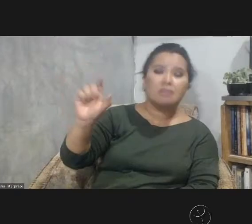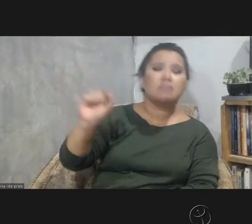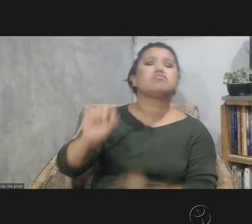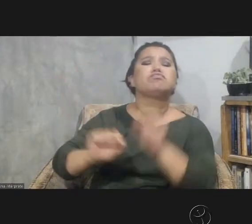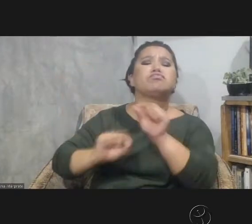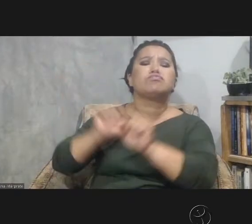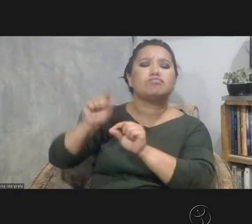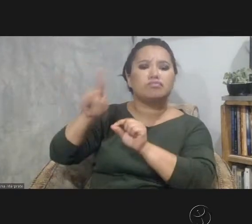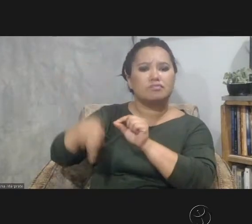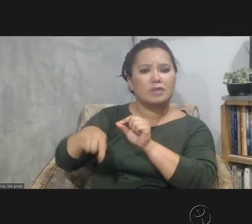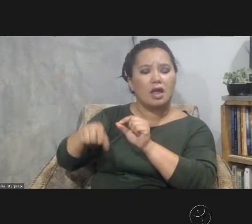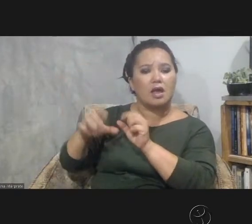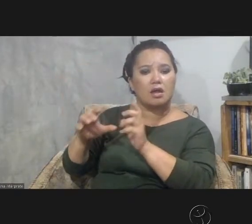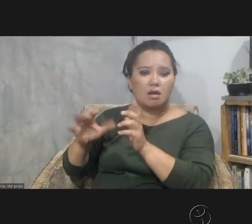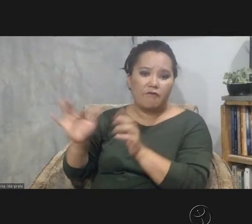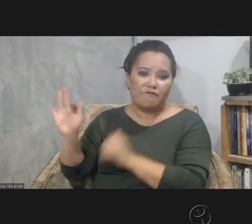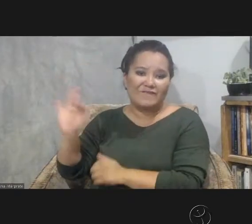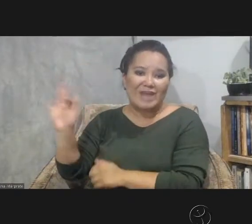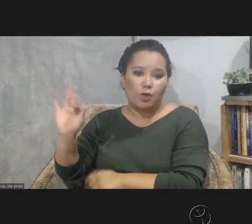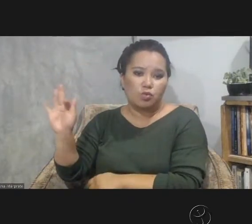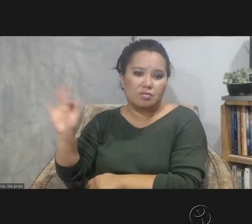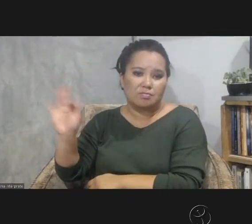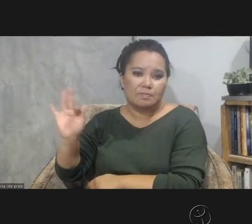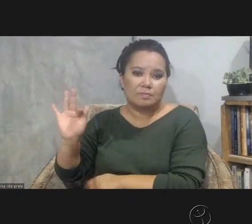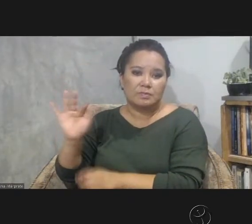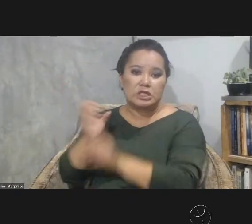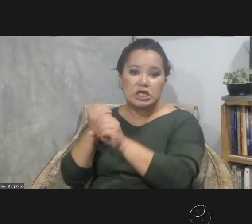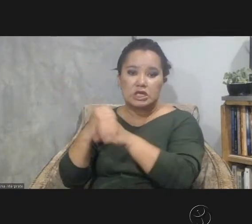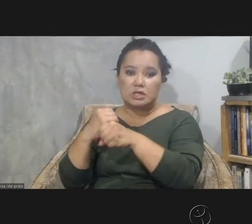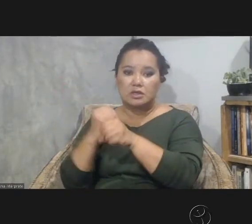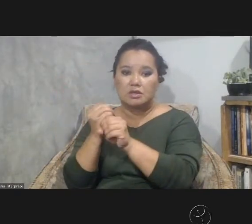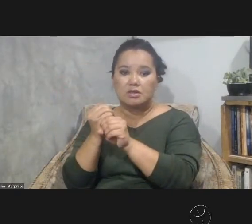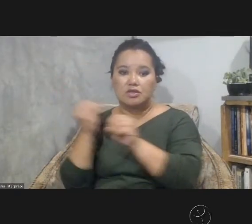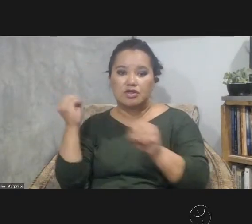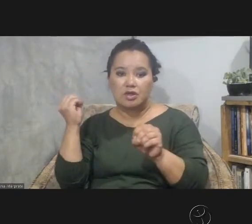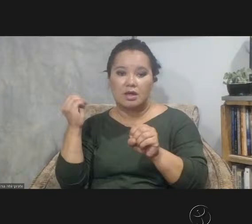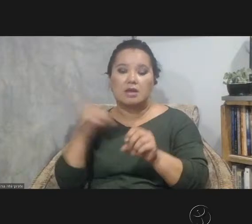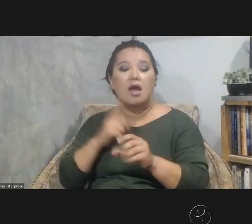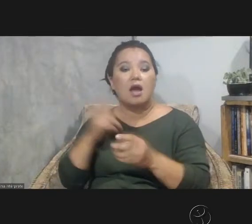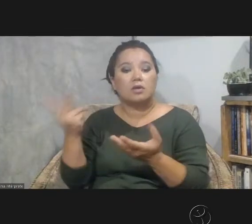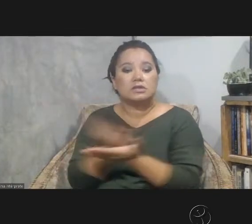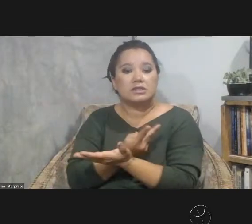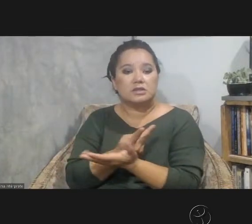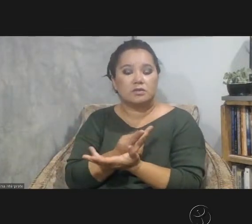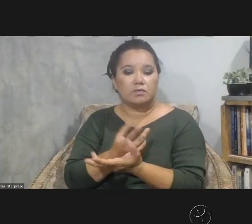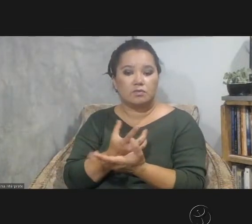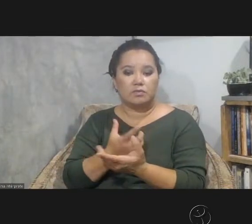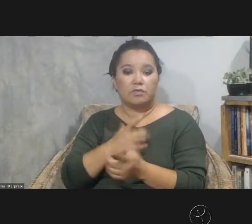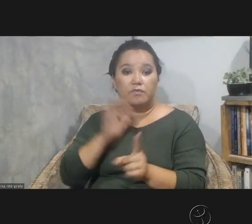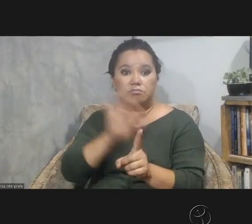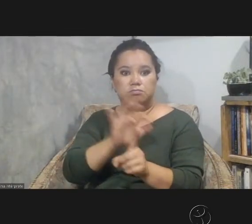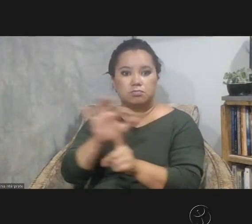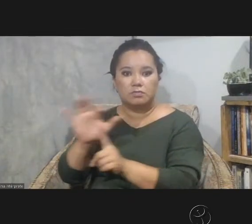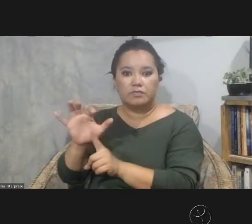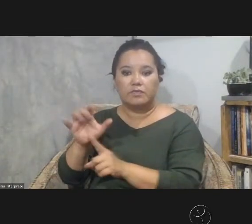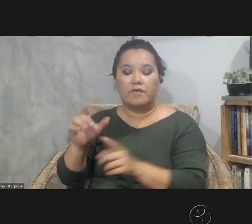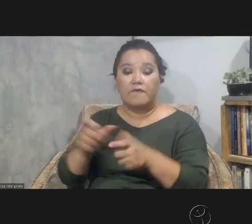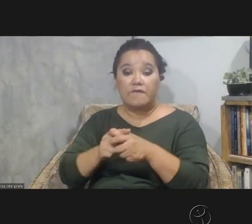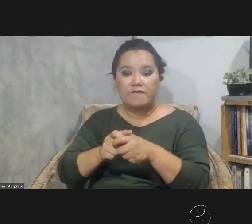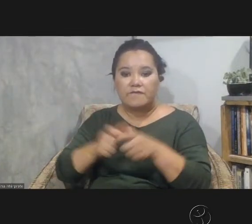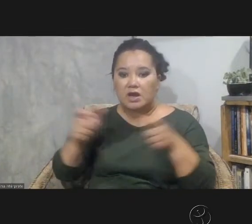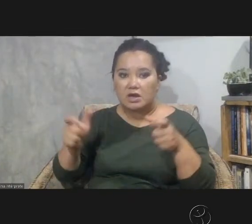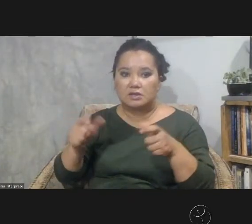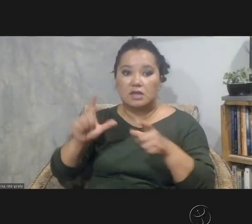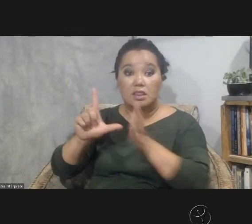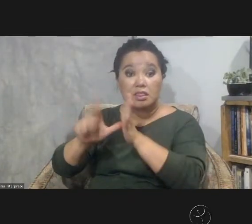dos programas governamentais imensamente expandidos, se transformou em uma universidade.